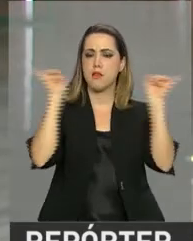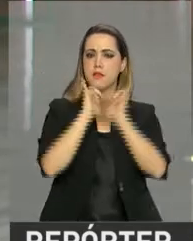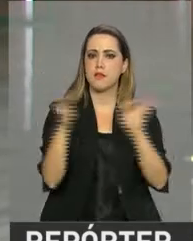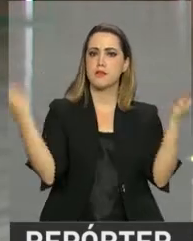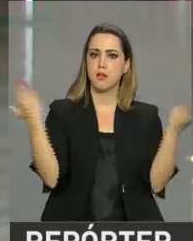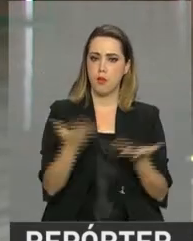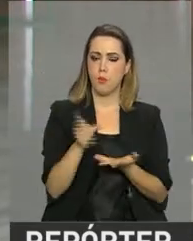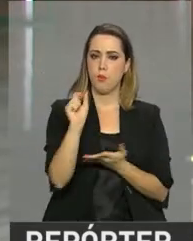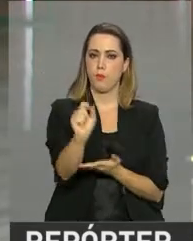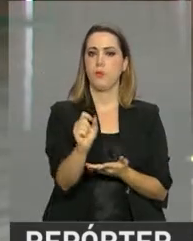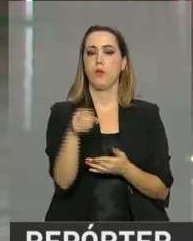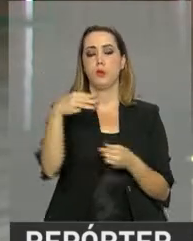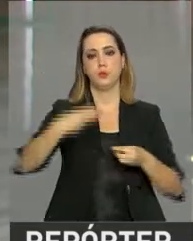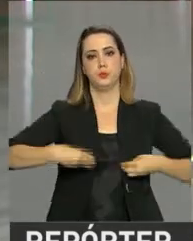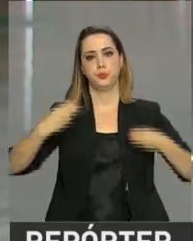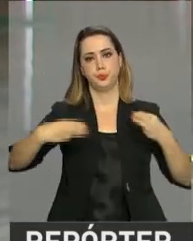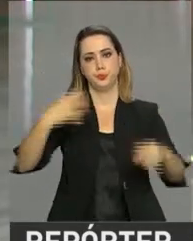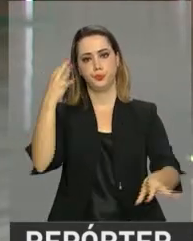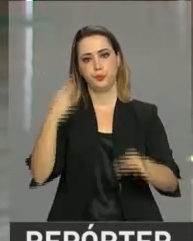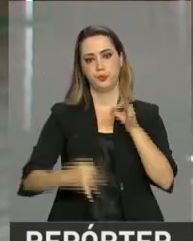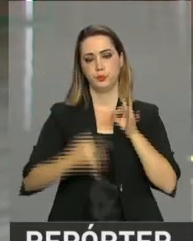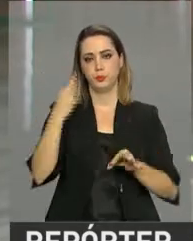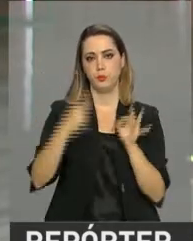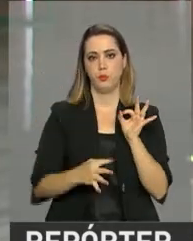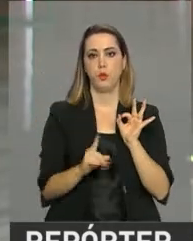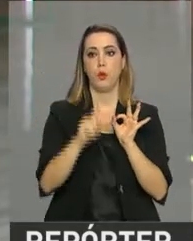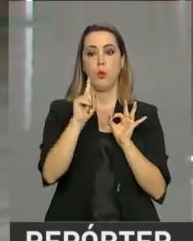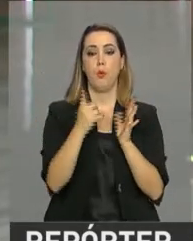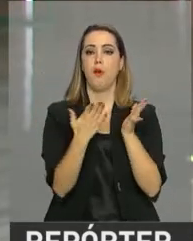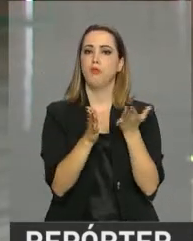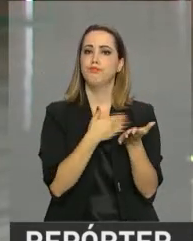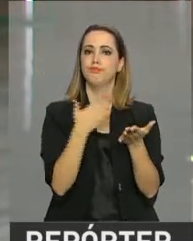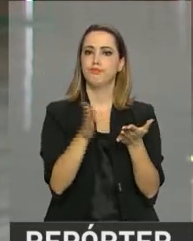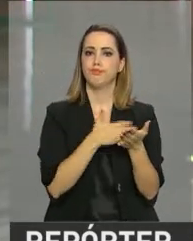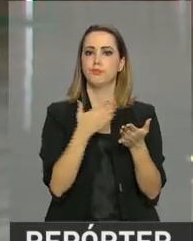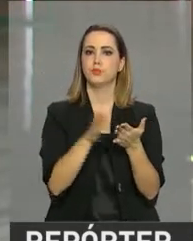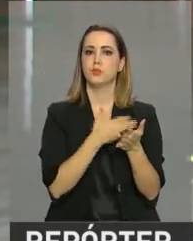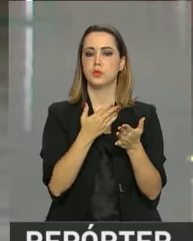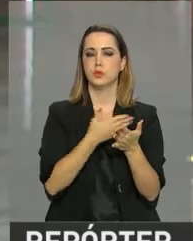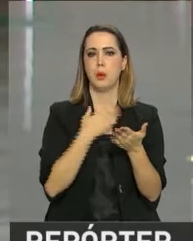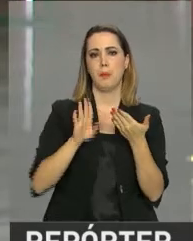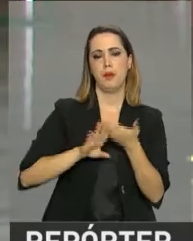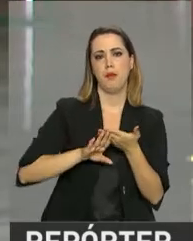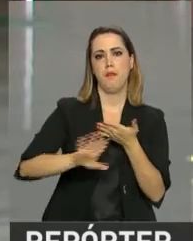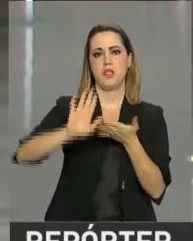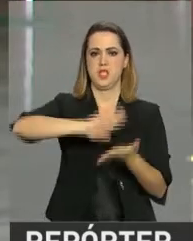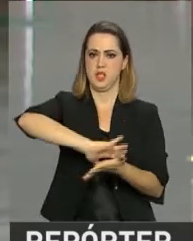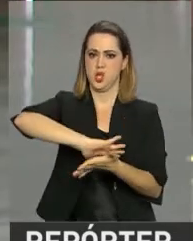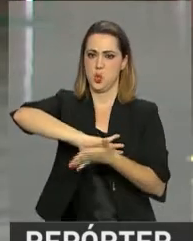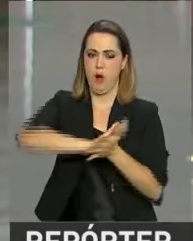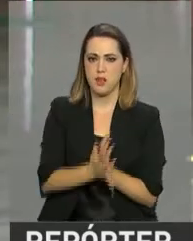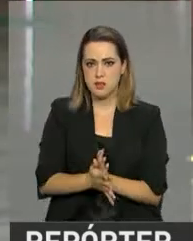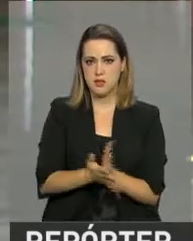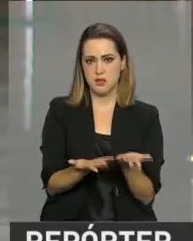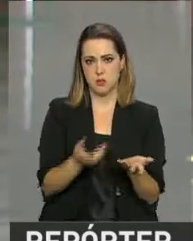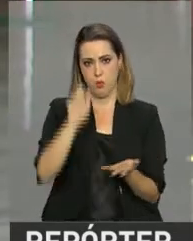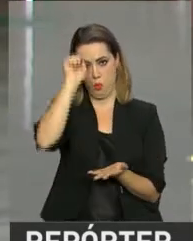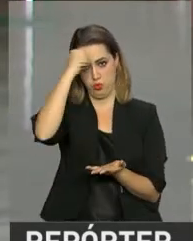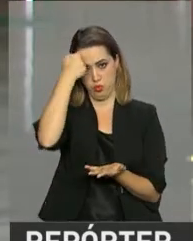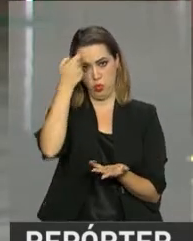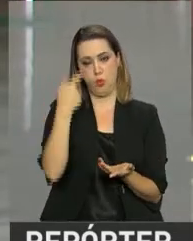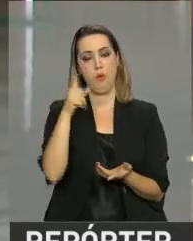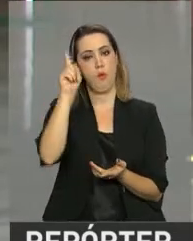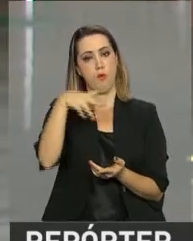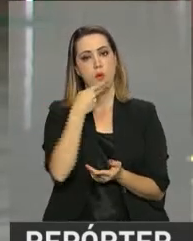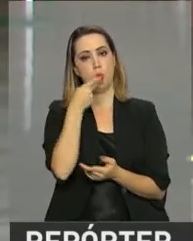negro do ministério da justiça aqui em brasília uma cartilha contra o racismo no país a cartilha se chama racismo